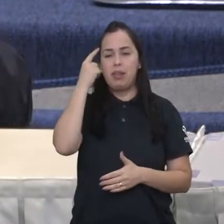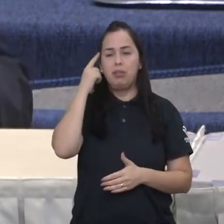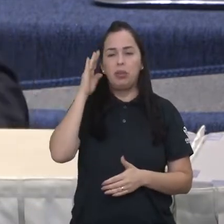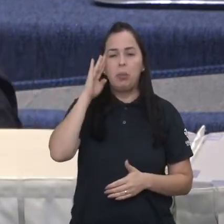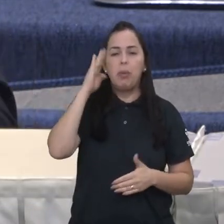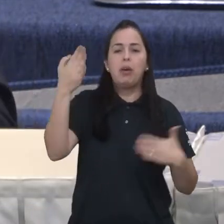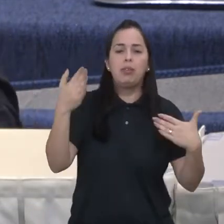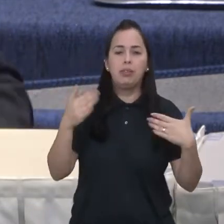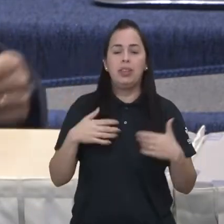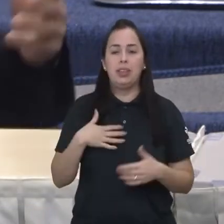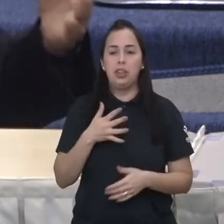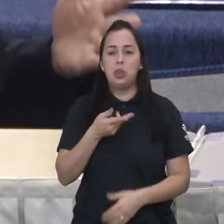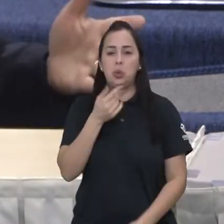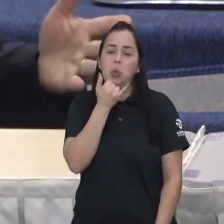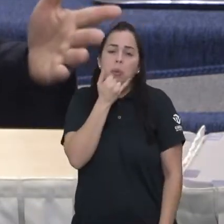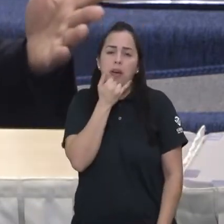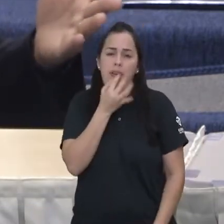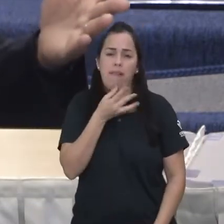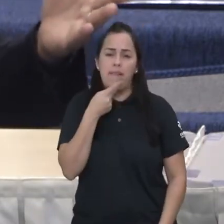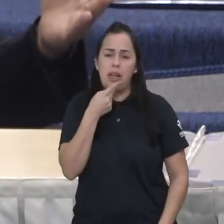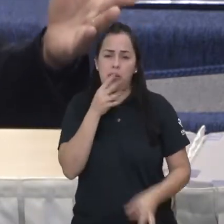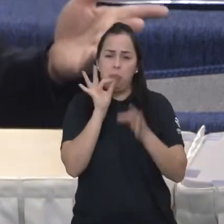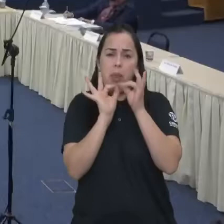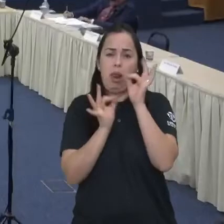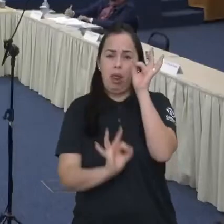essa questão. Desculpa que eu falo muito, tá?